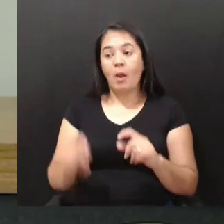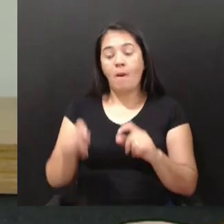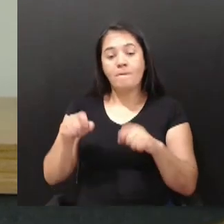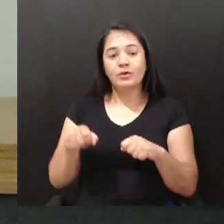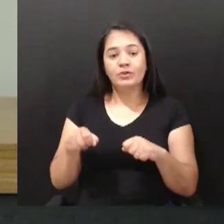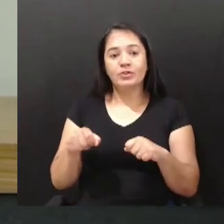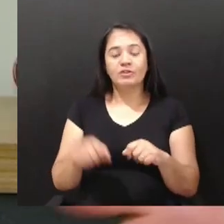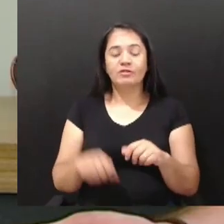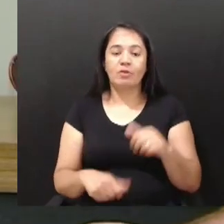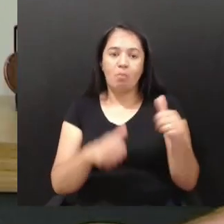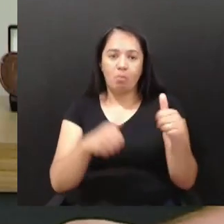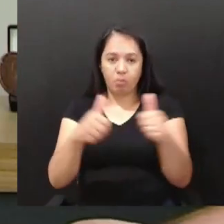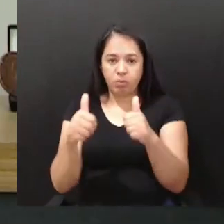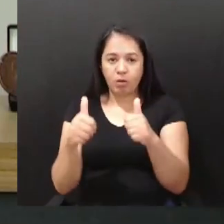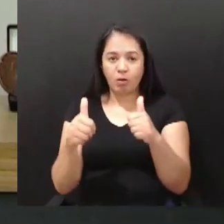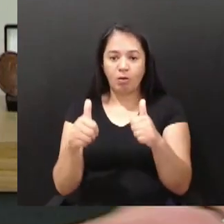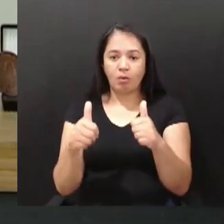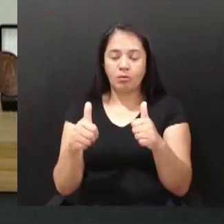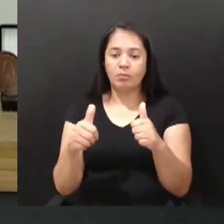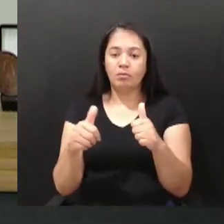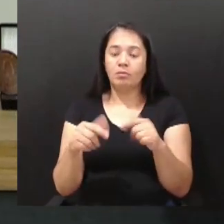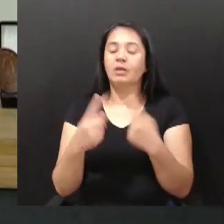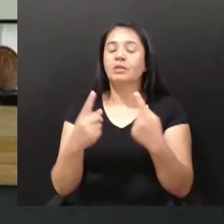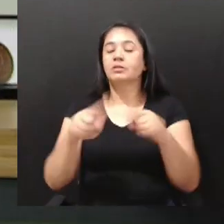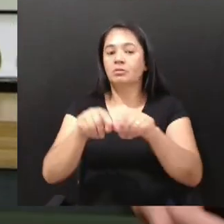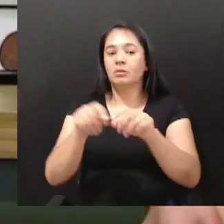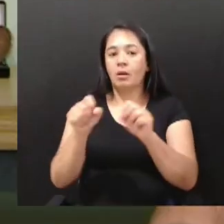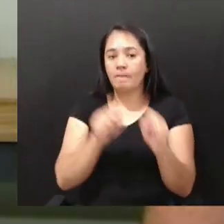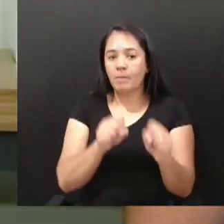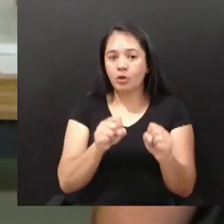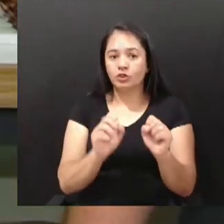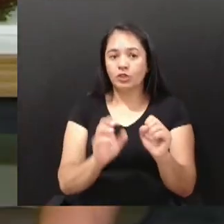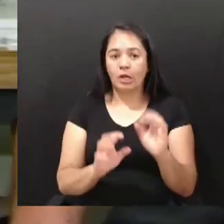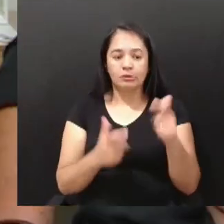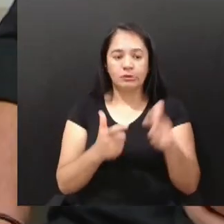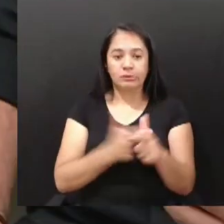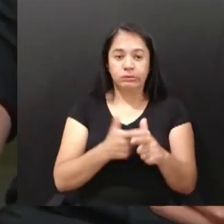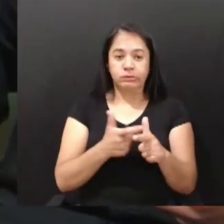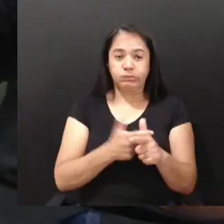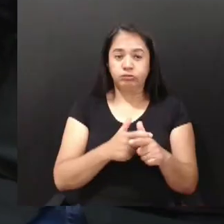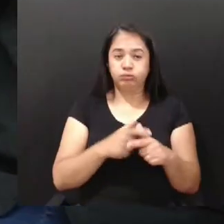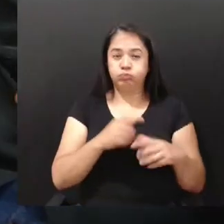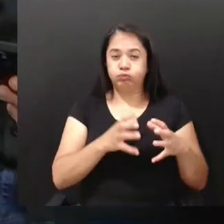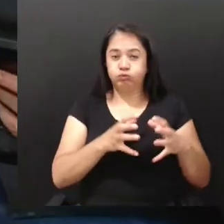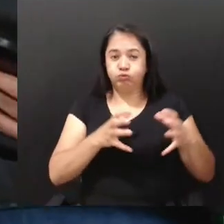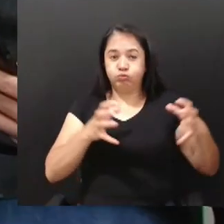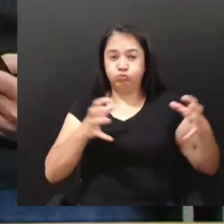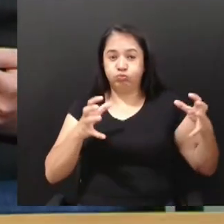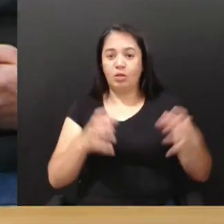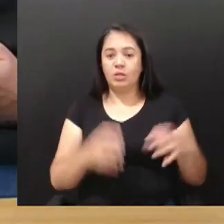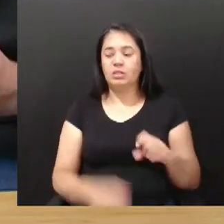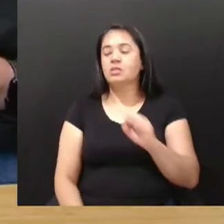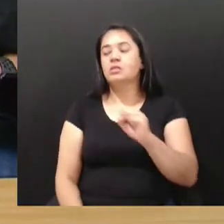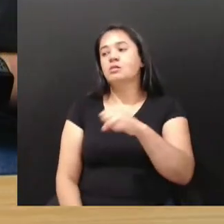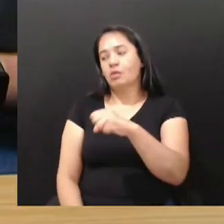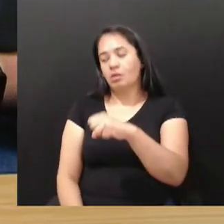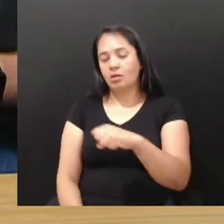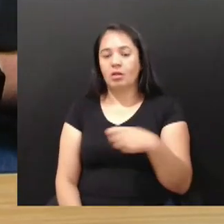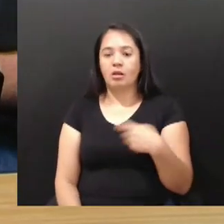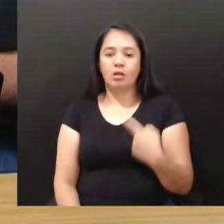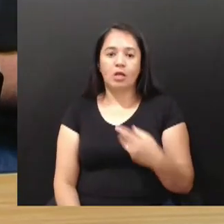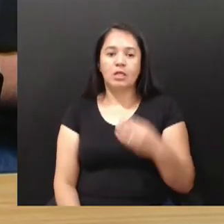para as pessoas, mas também pode gerar dívidas impagáveis e uma bola de neve, né? Exato. Assim, a gente tenta sempre